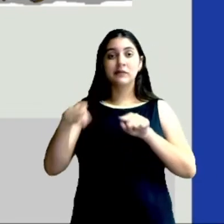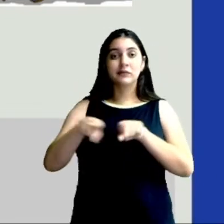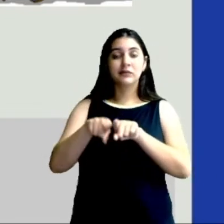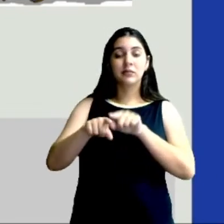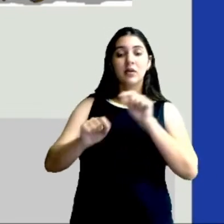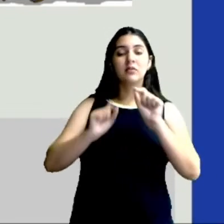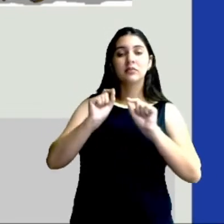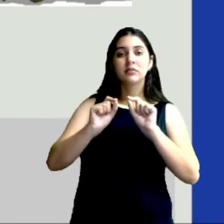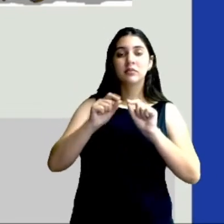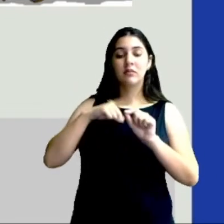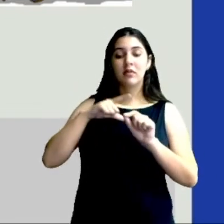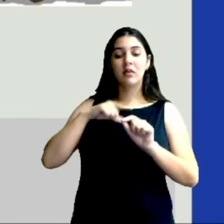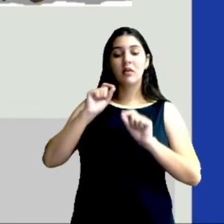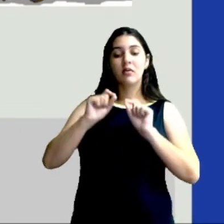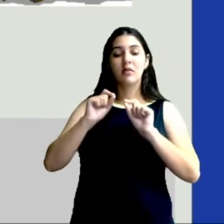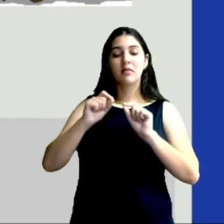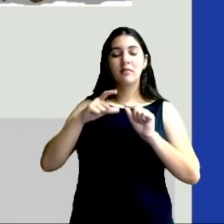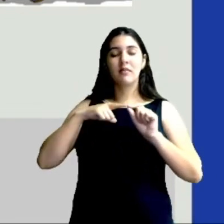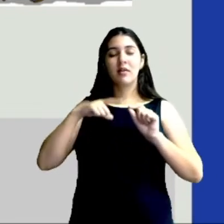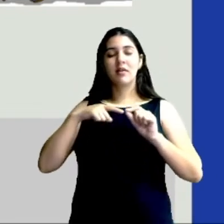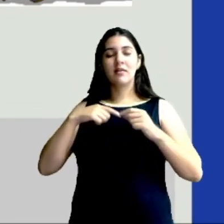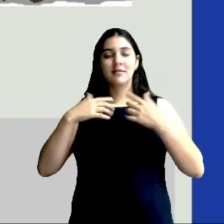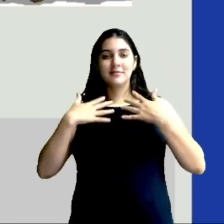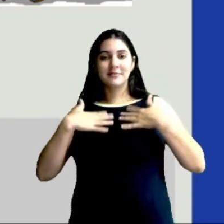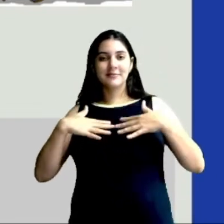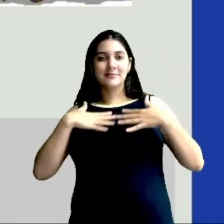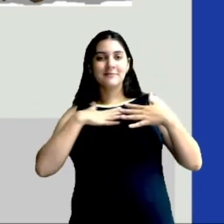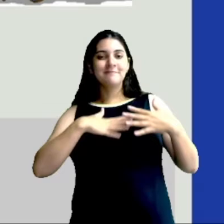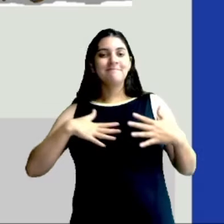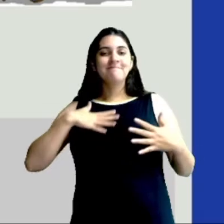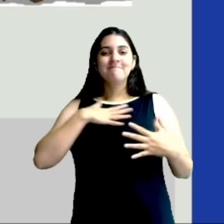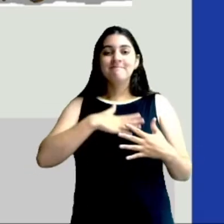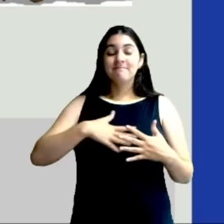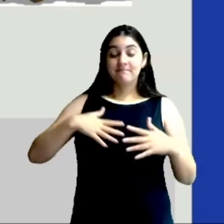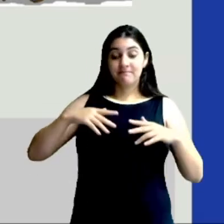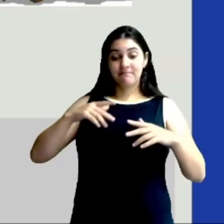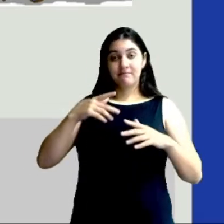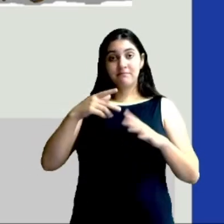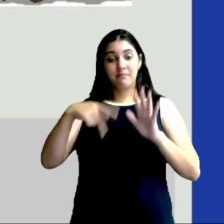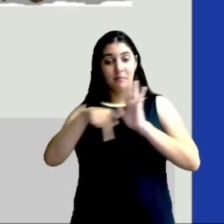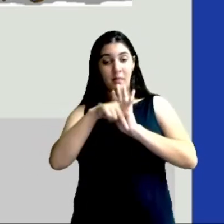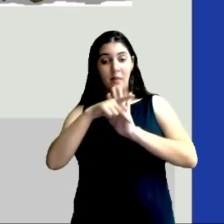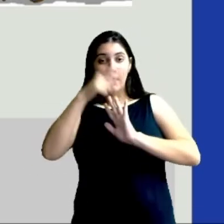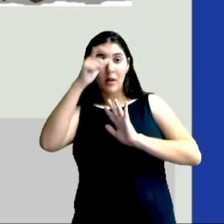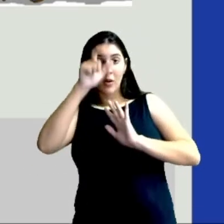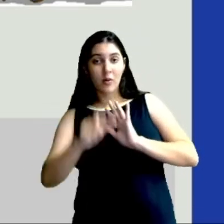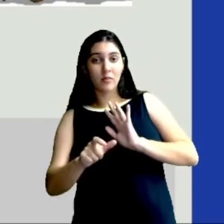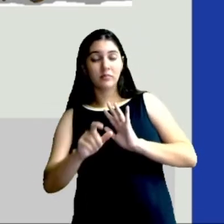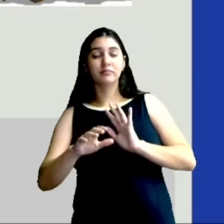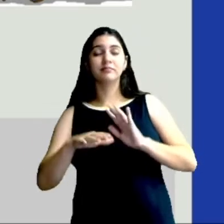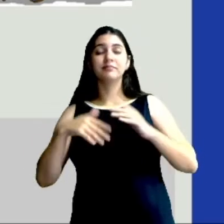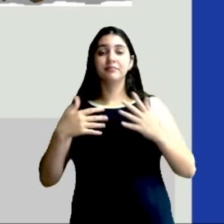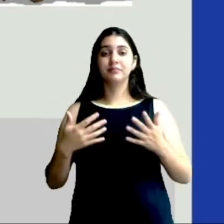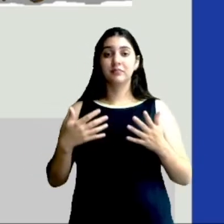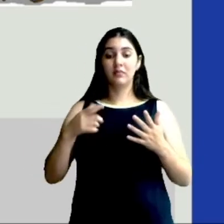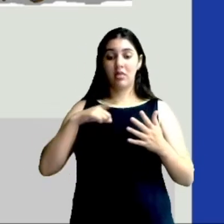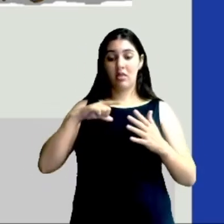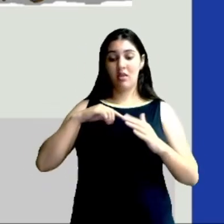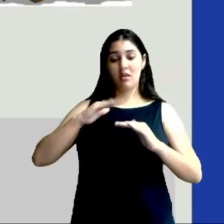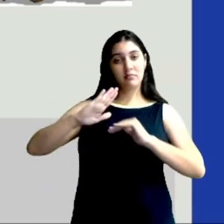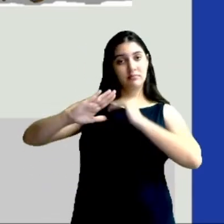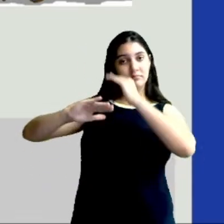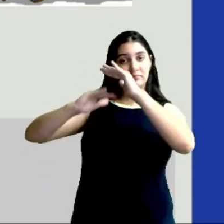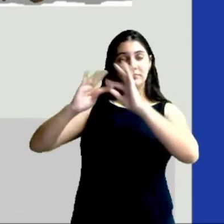para causar satisfação, ser motivo de satisfação pessoal, ou seja, a